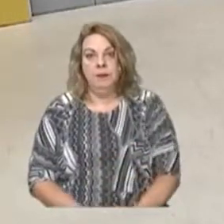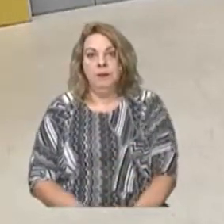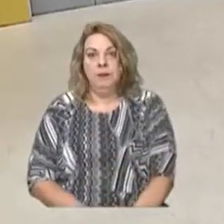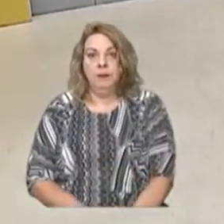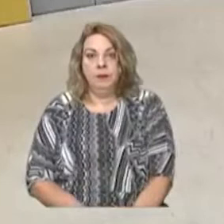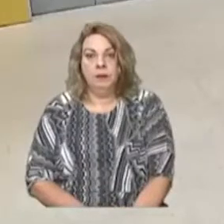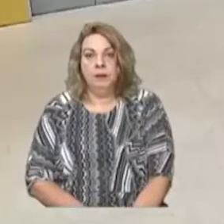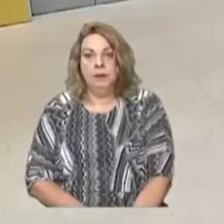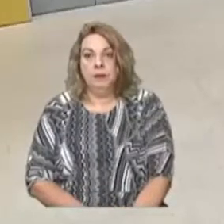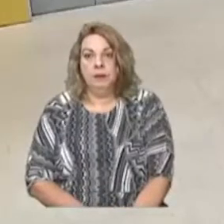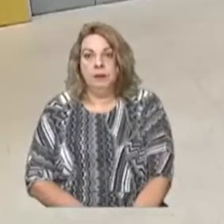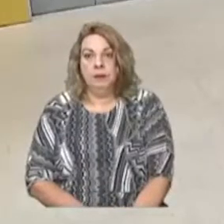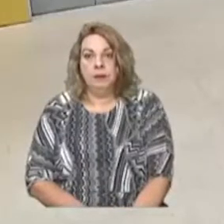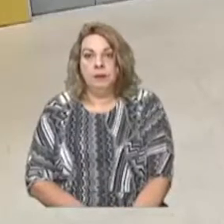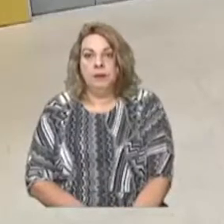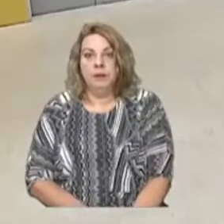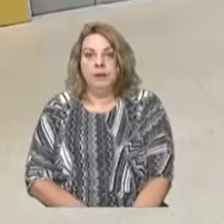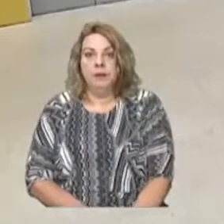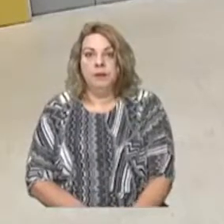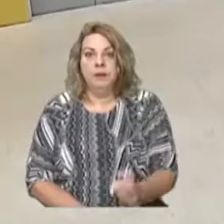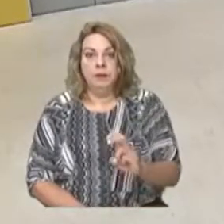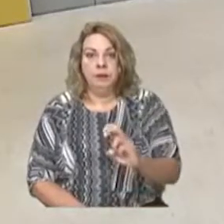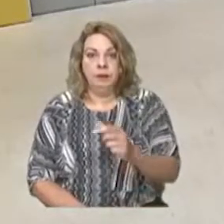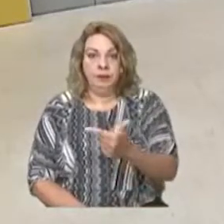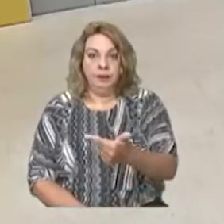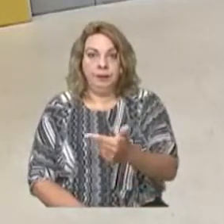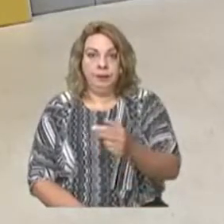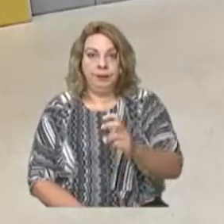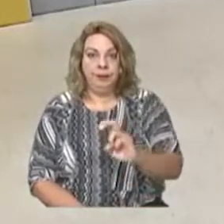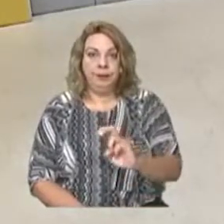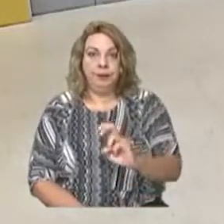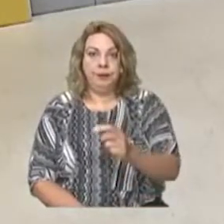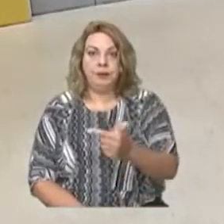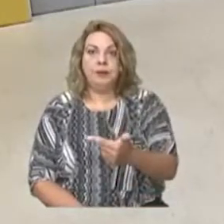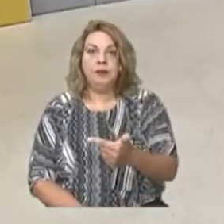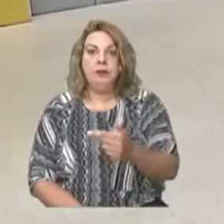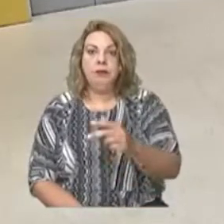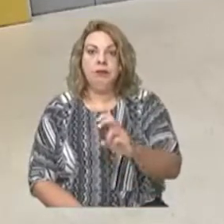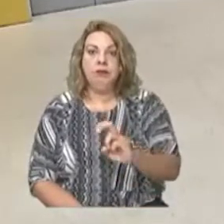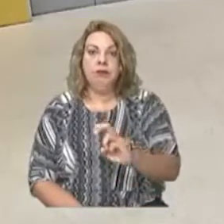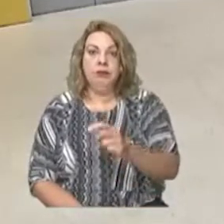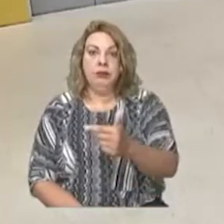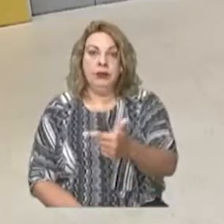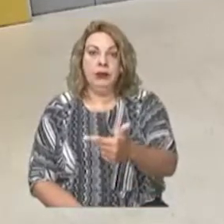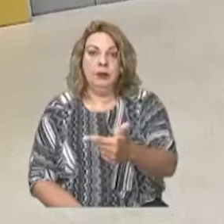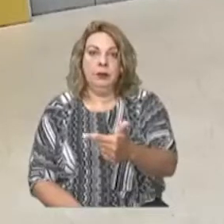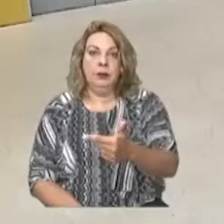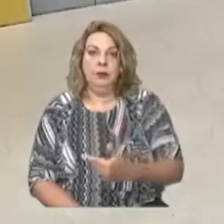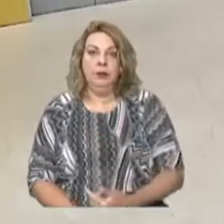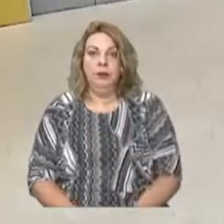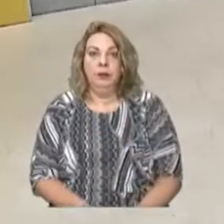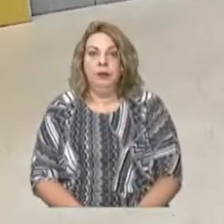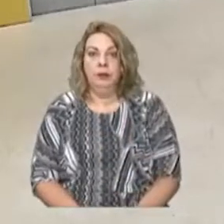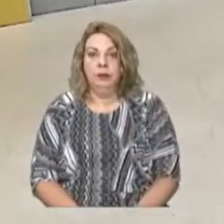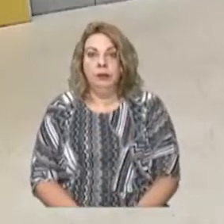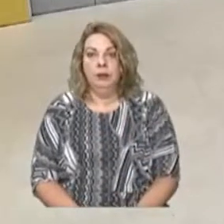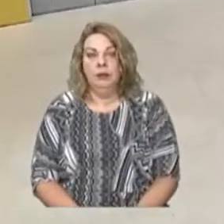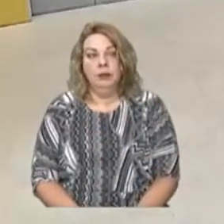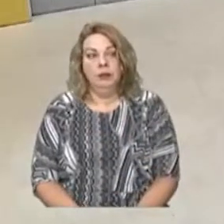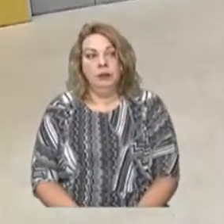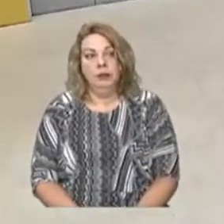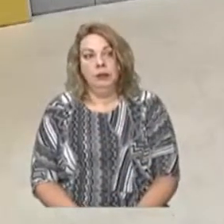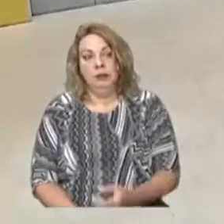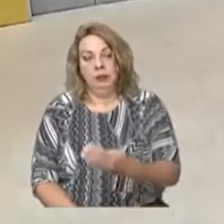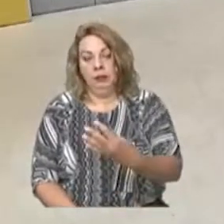28 saiu, vamos lá que o 52 também, 52 também, quer o